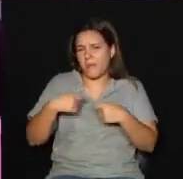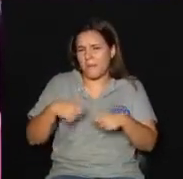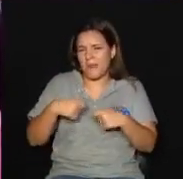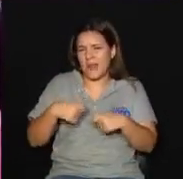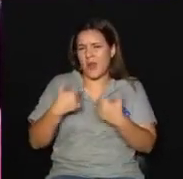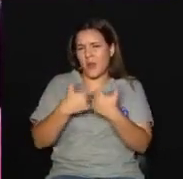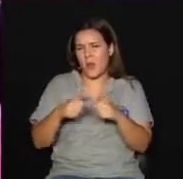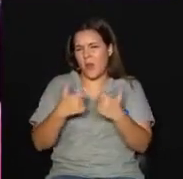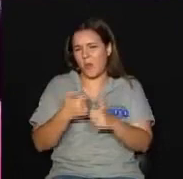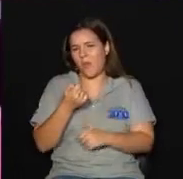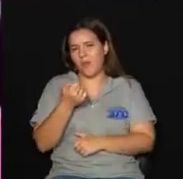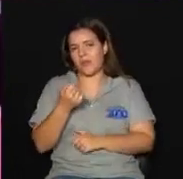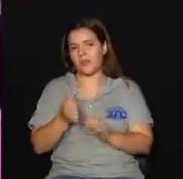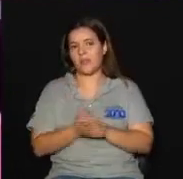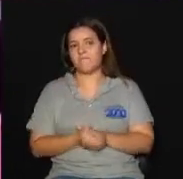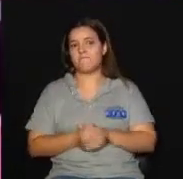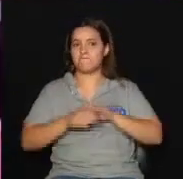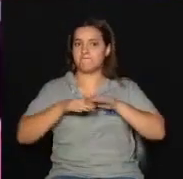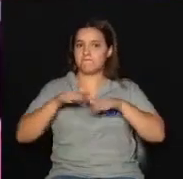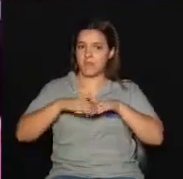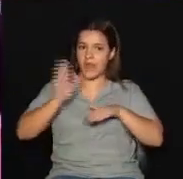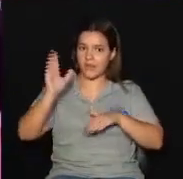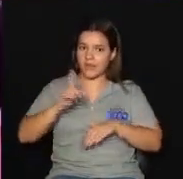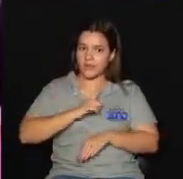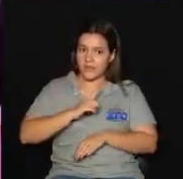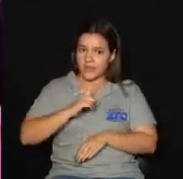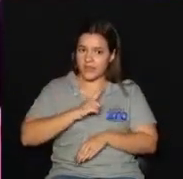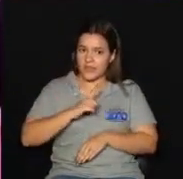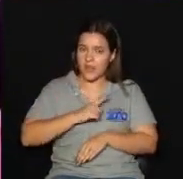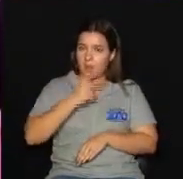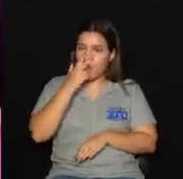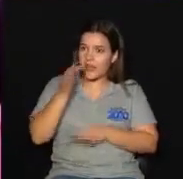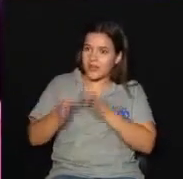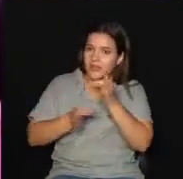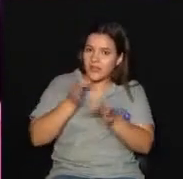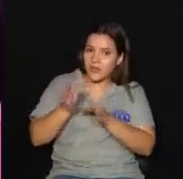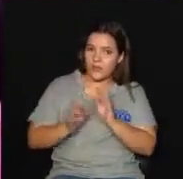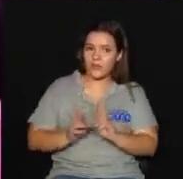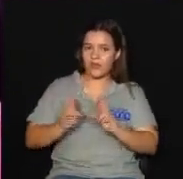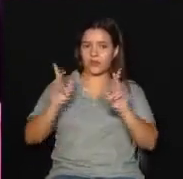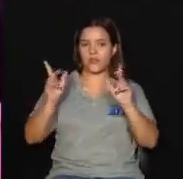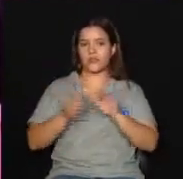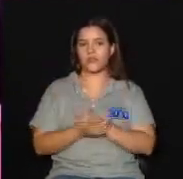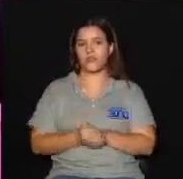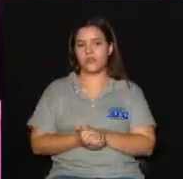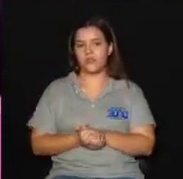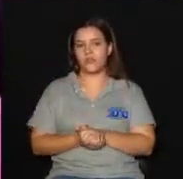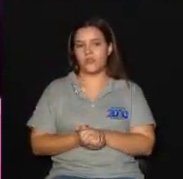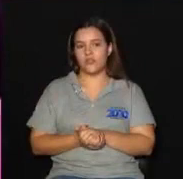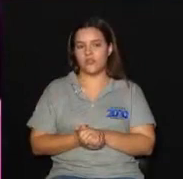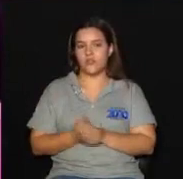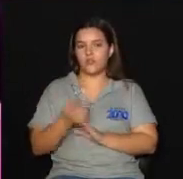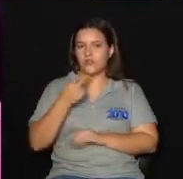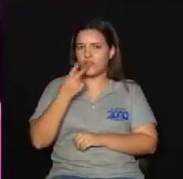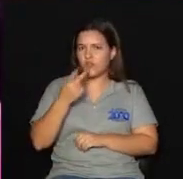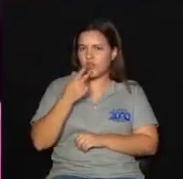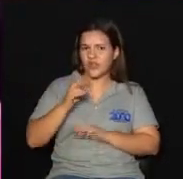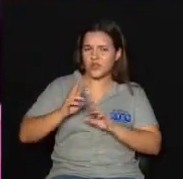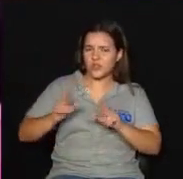transporte coletivo, mas ainda assim tem um tratamento diferenciado, e eu não estou falando nada, não é uma questão